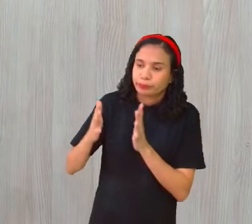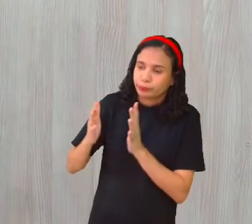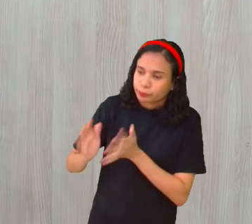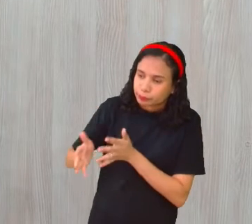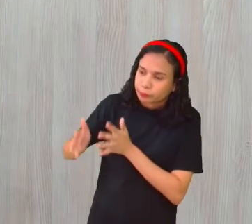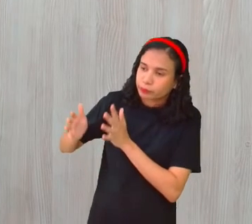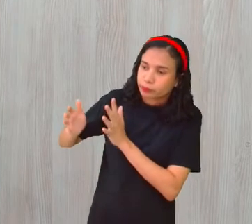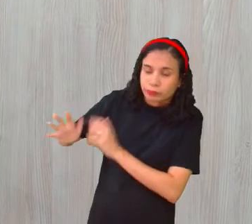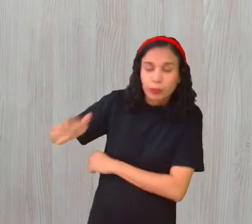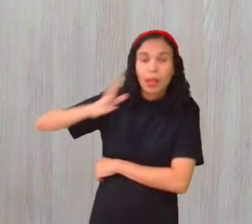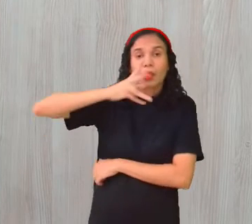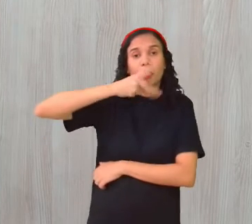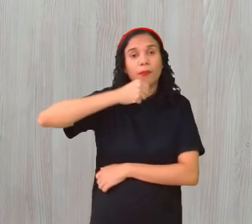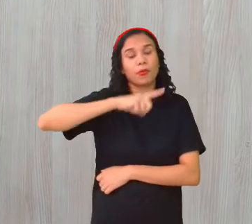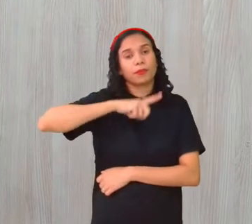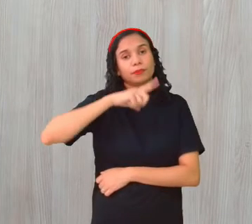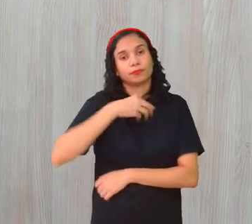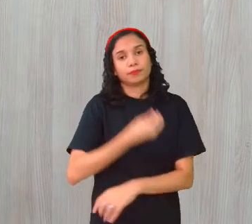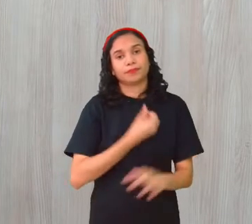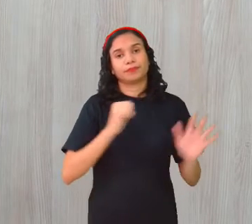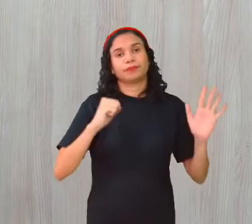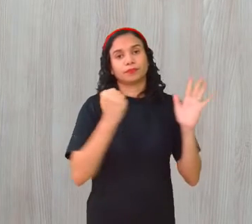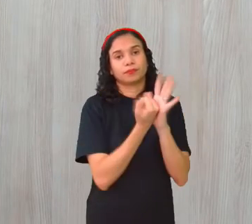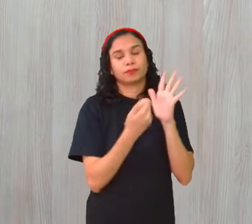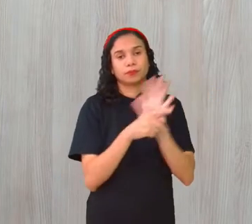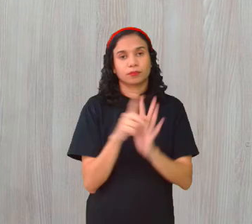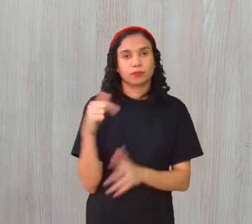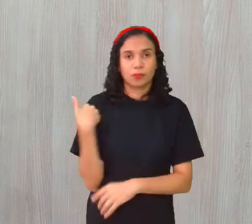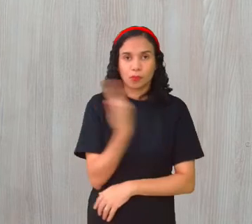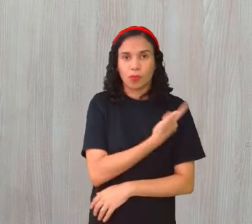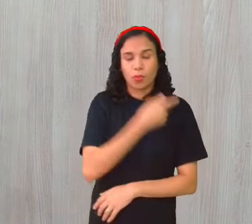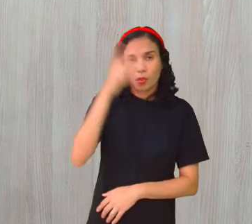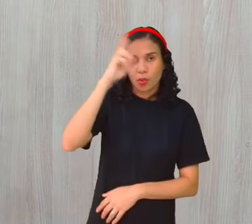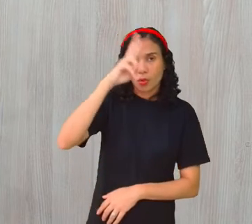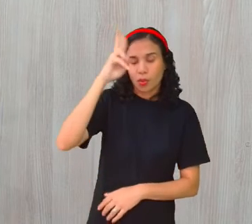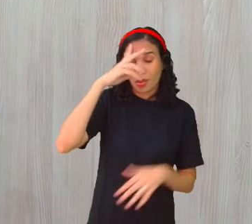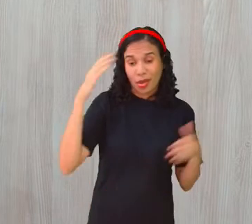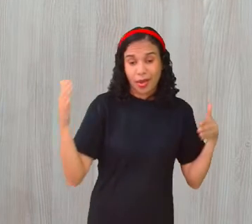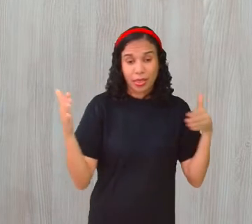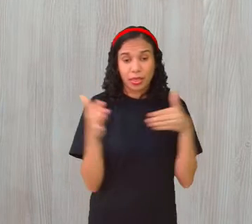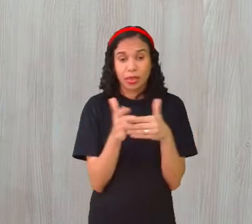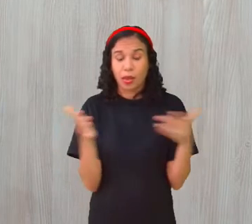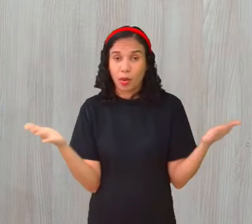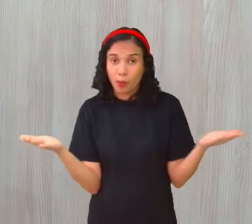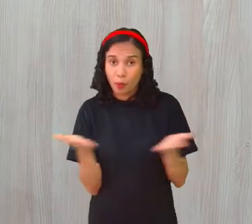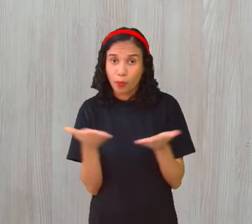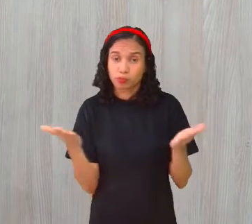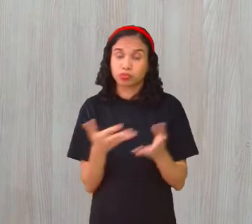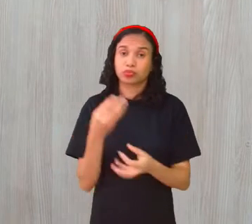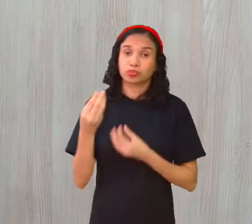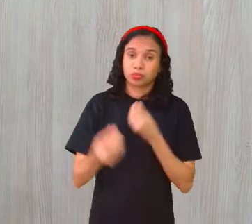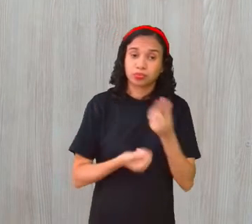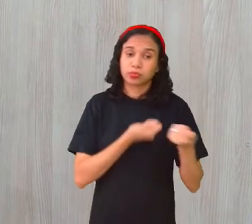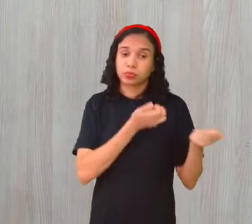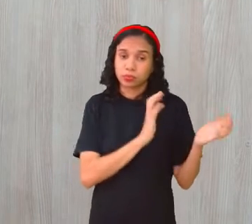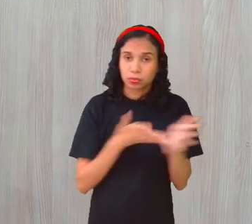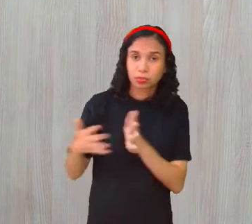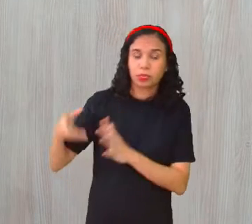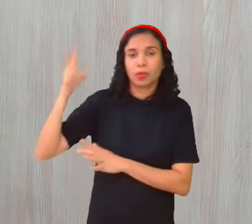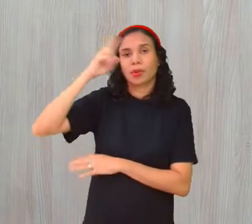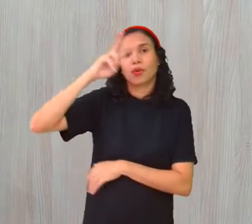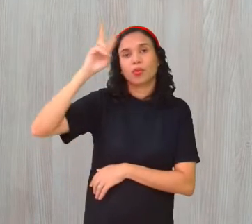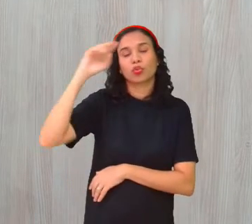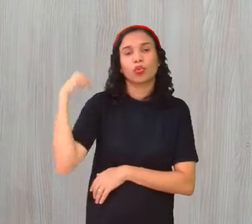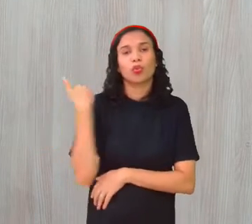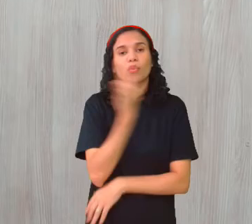lento e que fica essa marca na nossa história e dá reflexo até hoje em dia, né? ter aqueles processos históricos que a gente